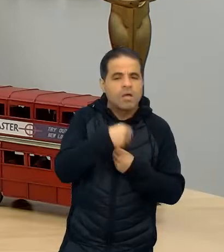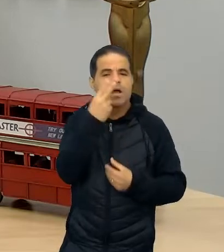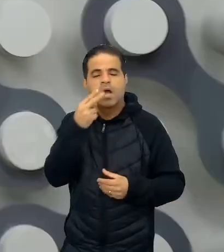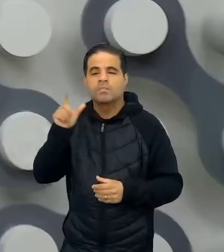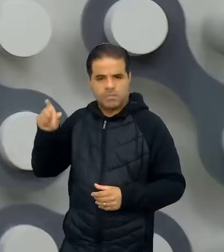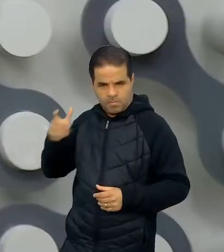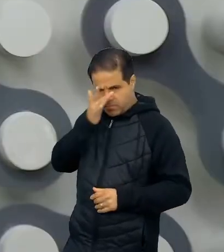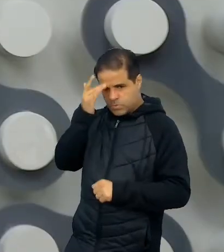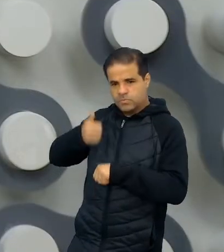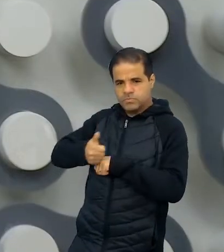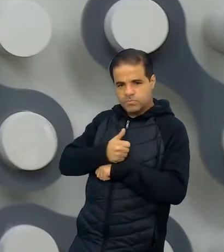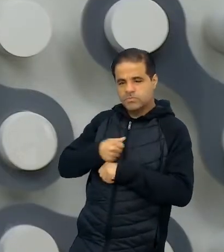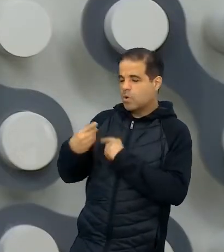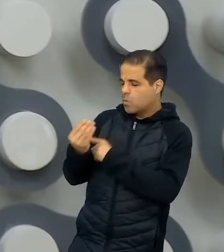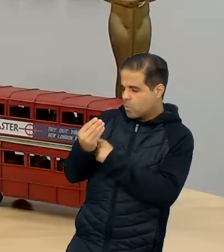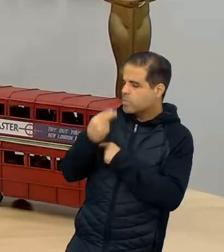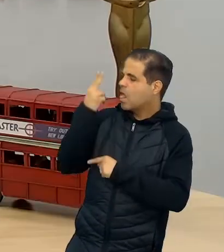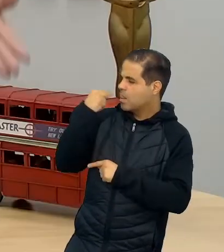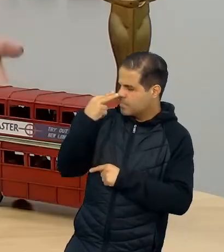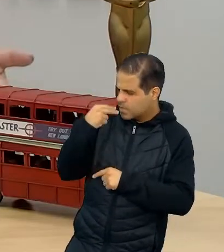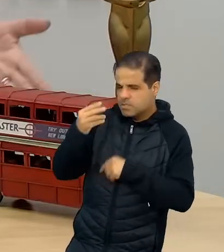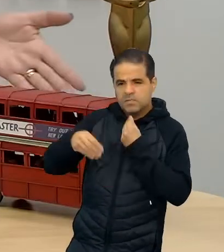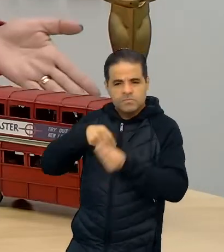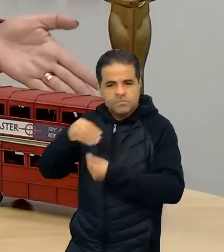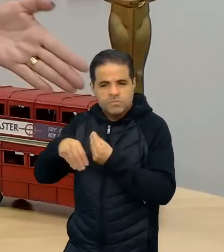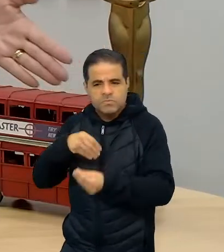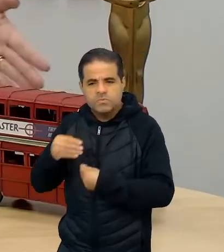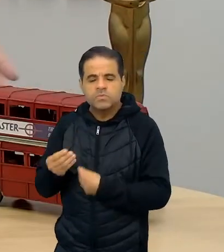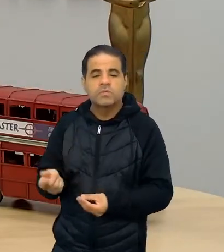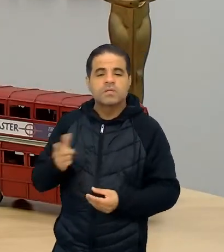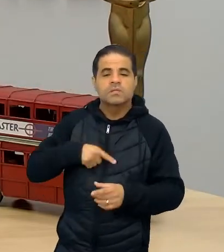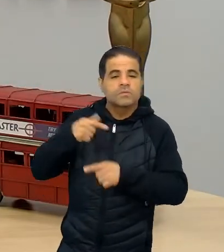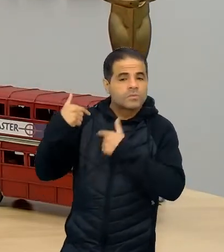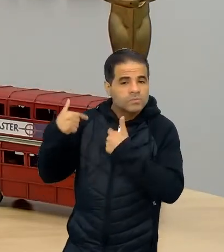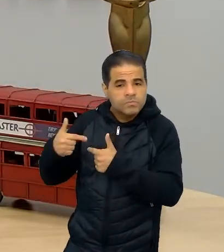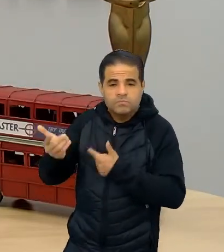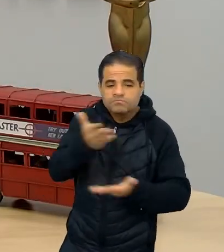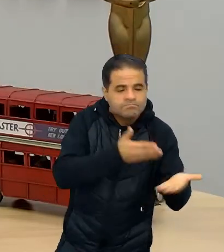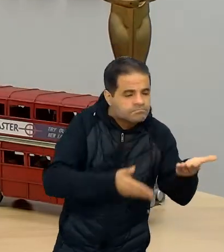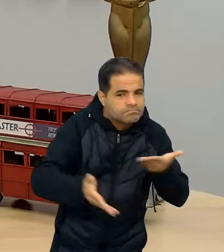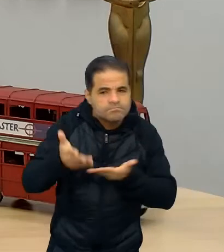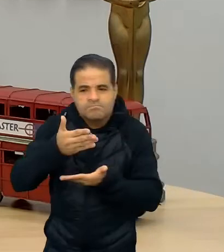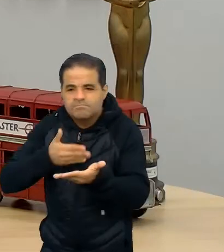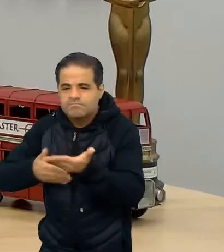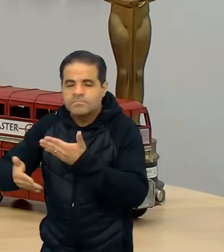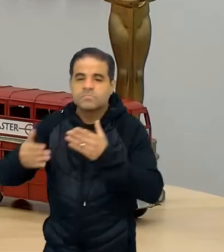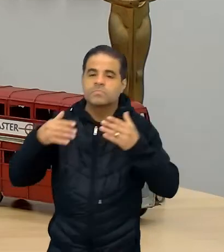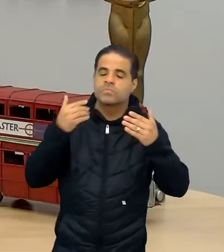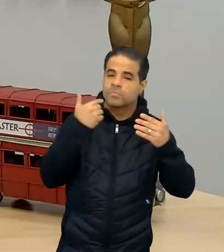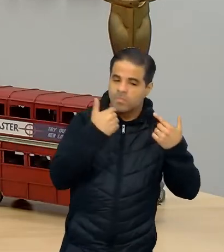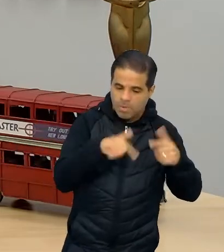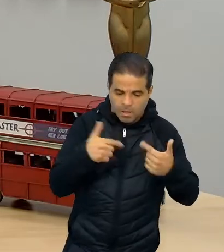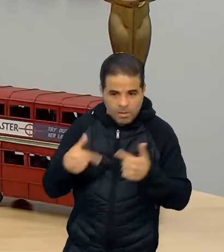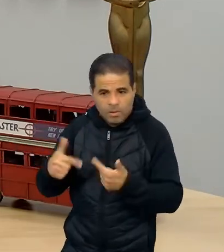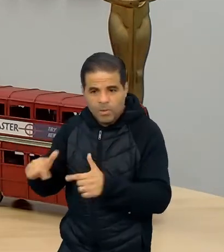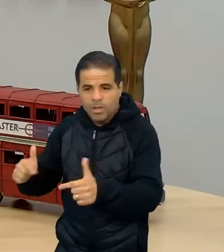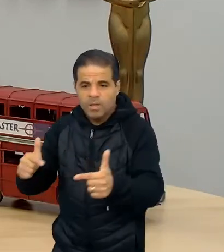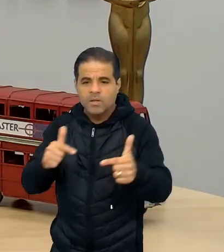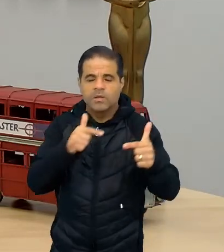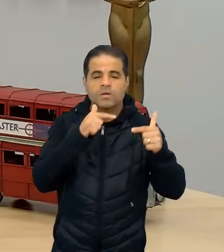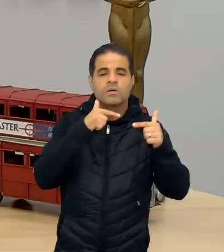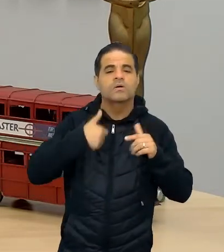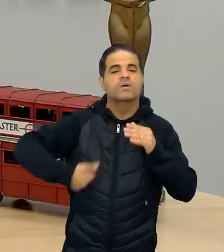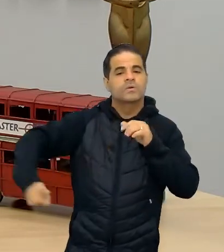da nossa alimentação, em que esse trabalho ele vem compartilhado ao trabalho também com